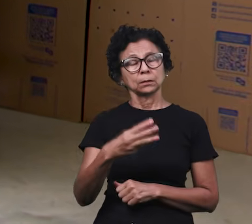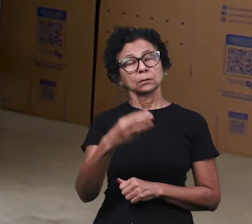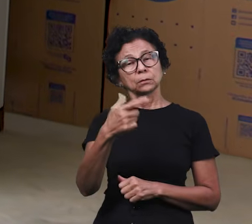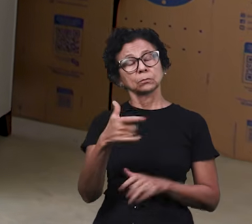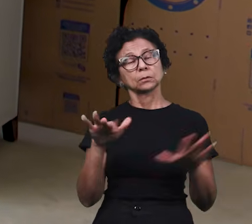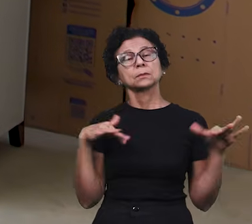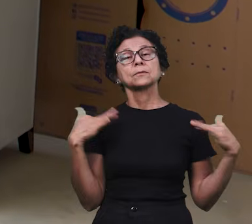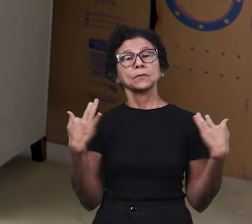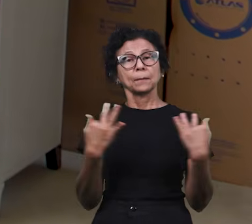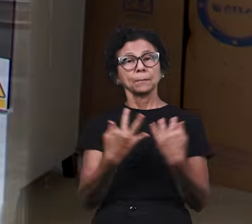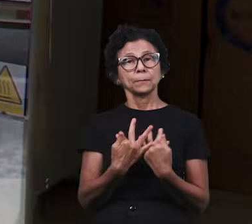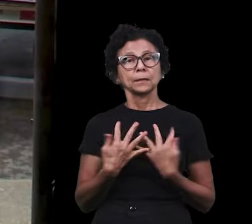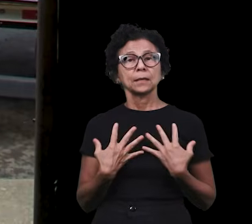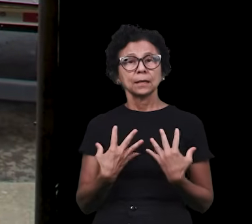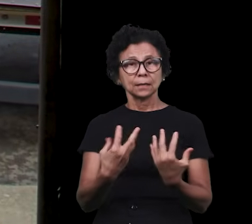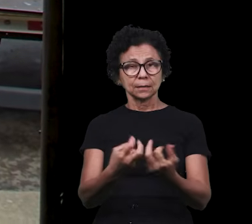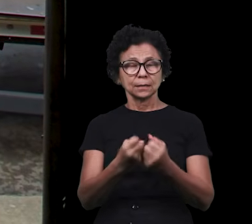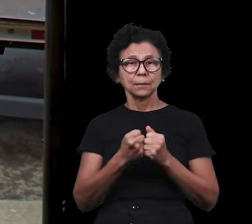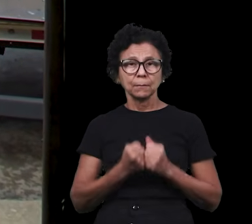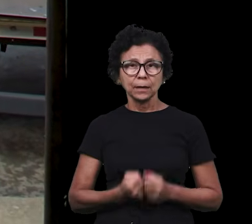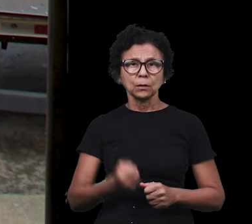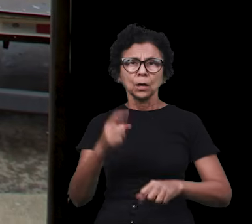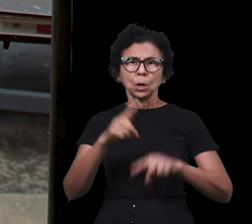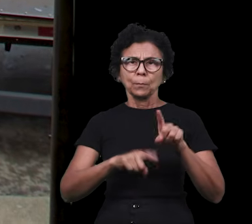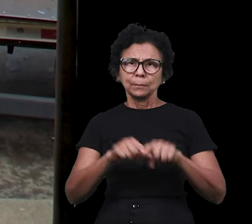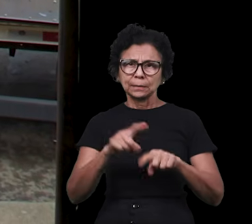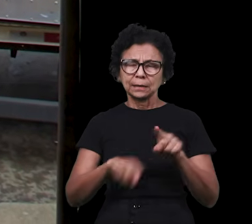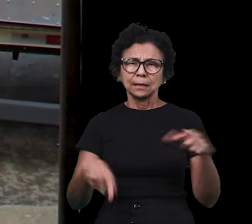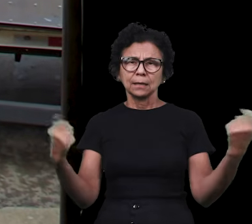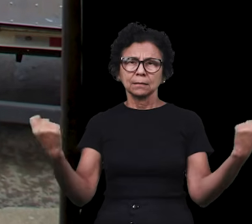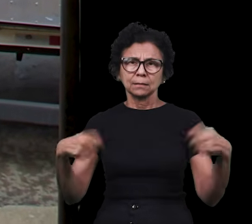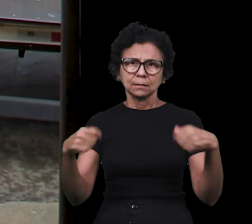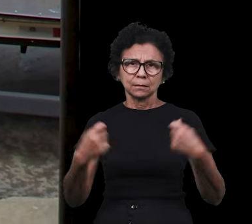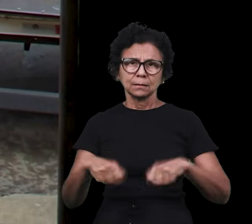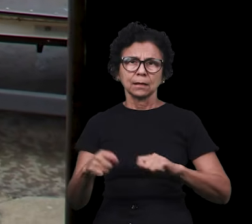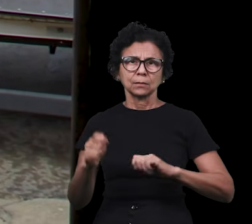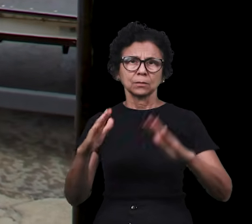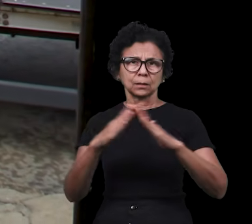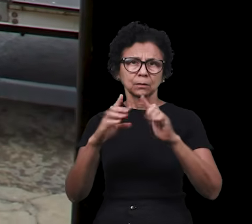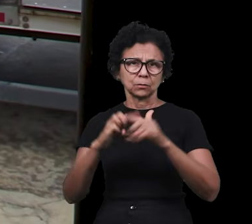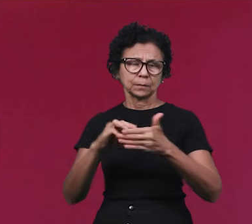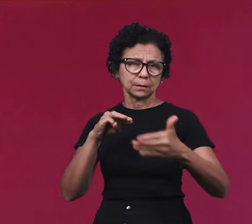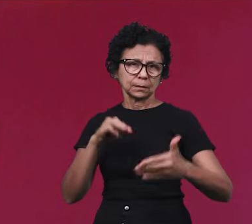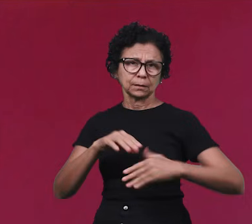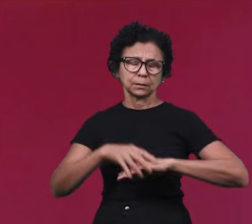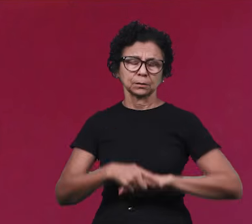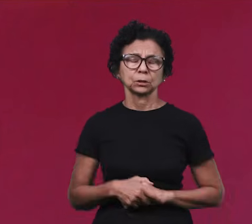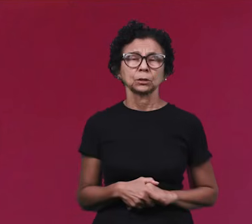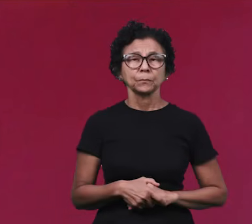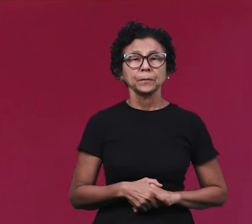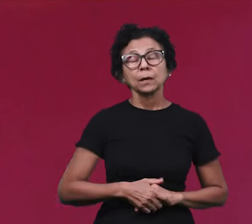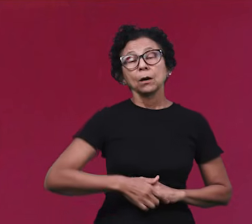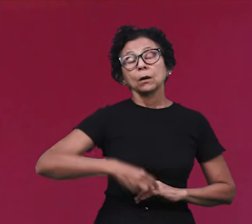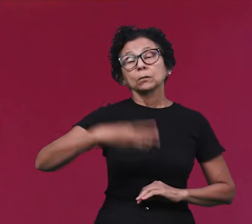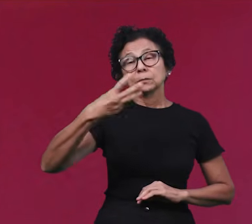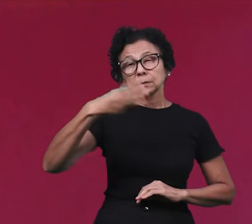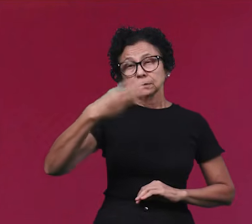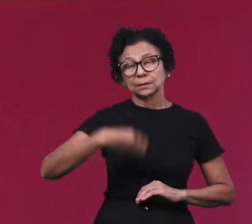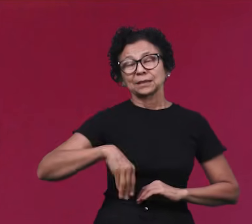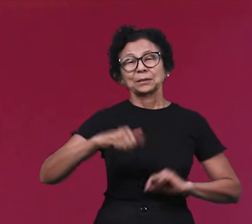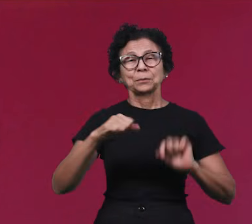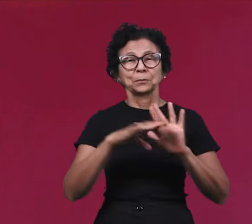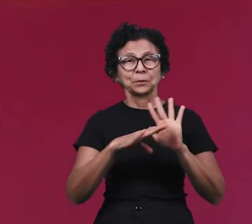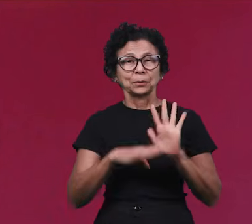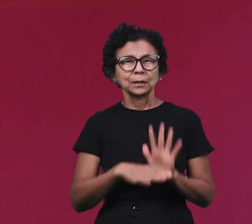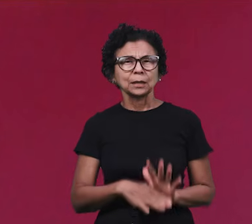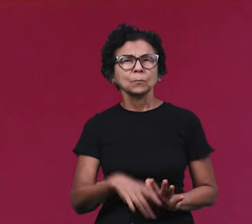32 famílias receberam mobílias doadas pelo presbitério da Igreja Cristã Maranata. Hoje, neste terceiro programa,